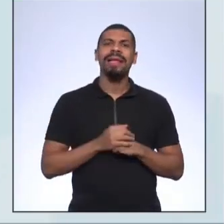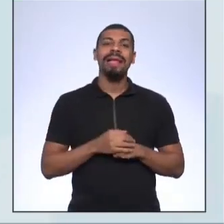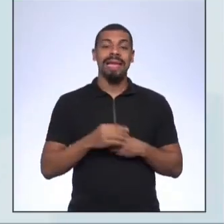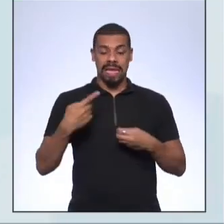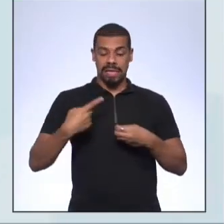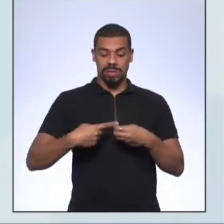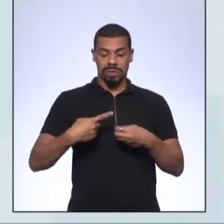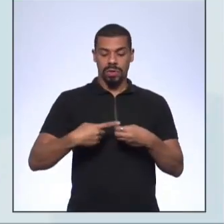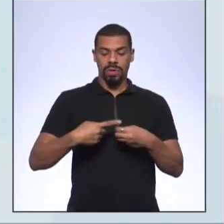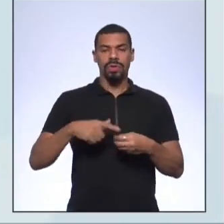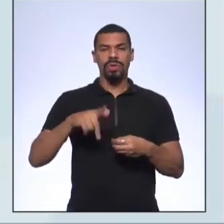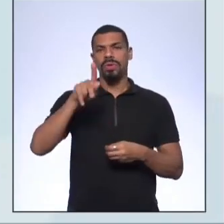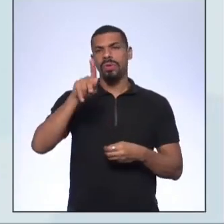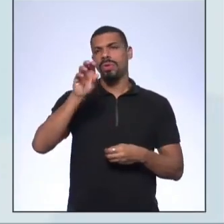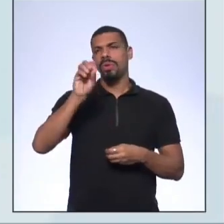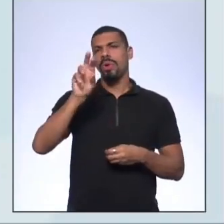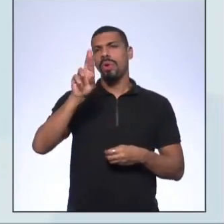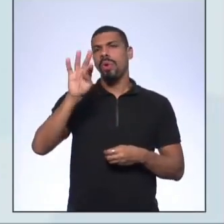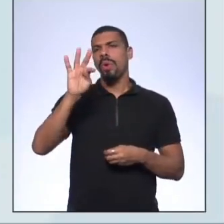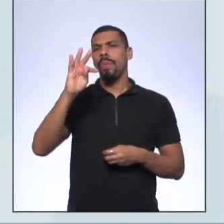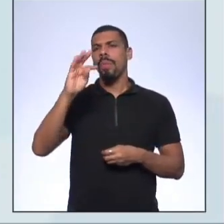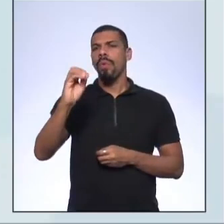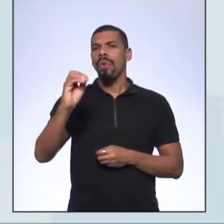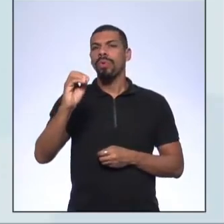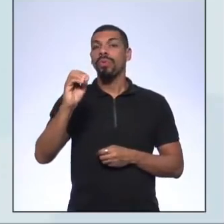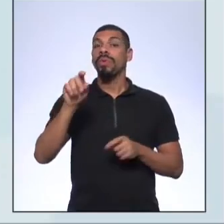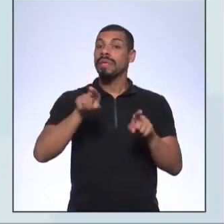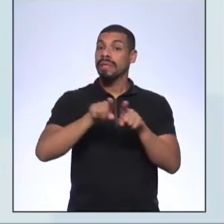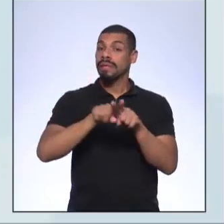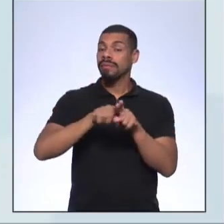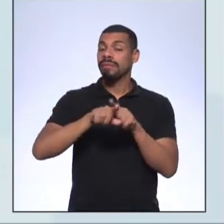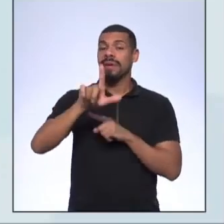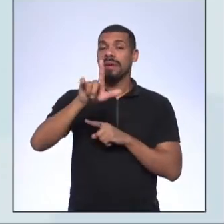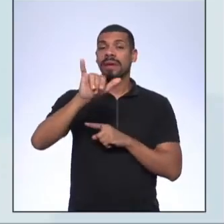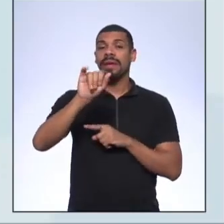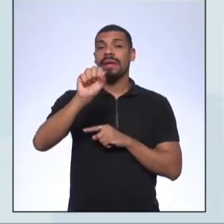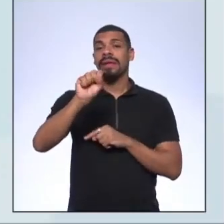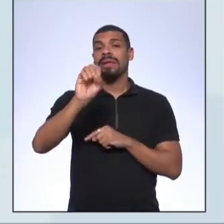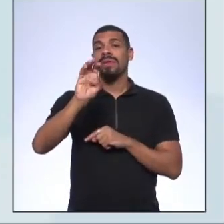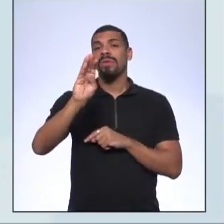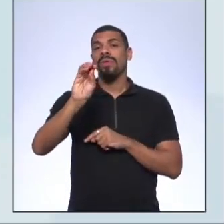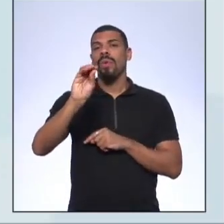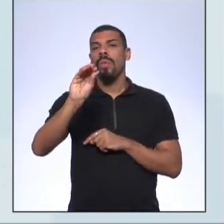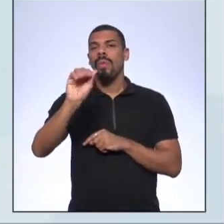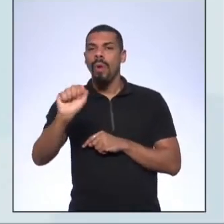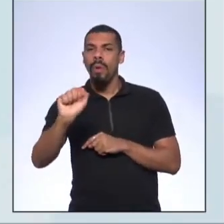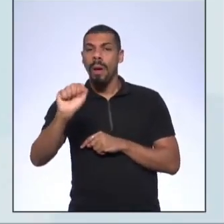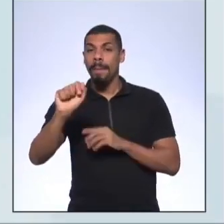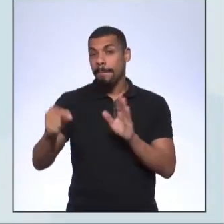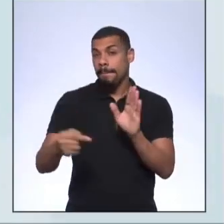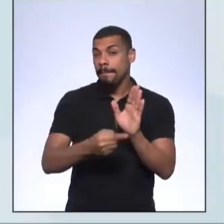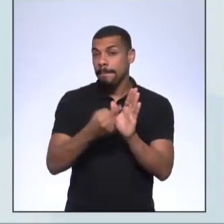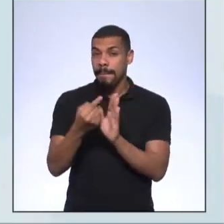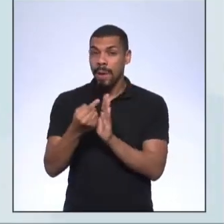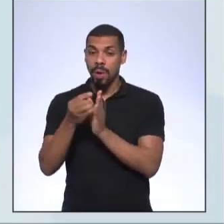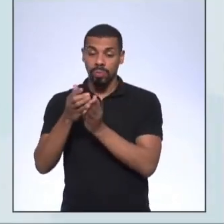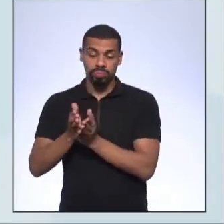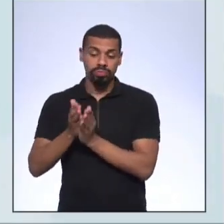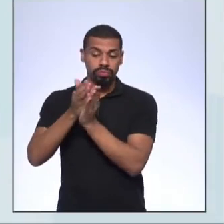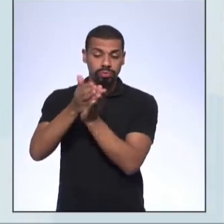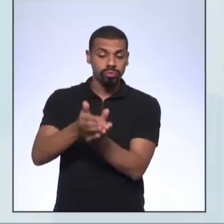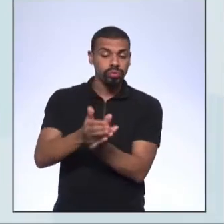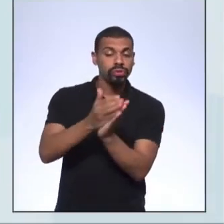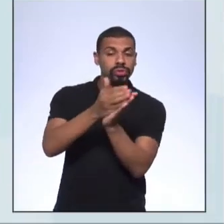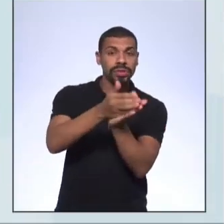Porto e Lisboa. Mas, assim, é aquela coisa indireta. Primeiro, os italianos levam as mercadorias até essas regiões de